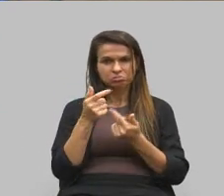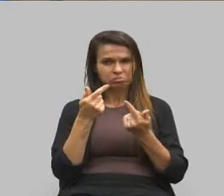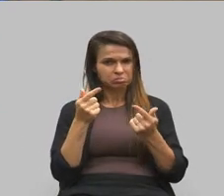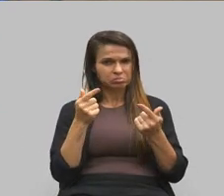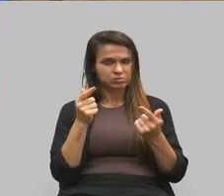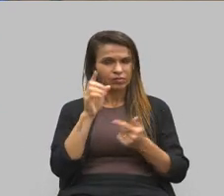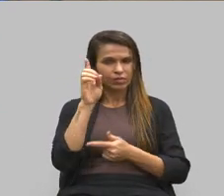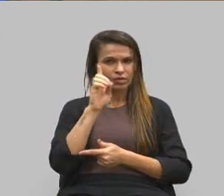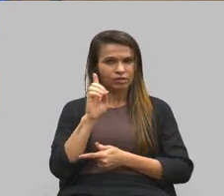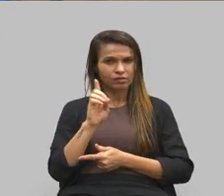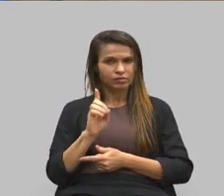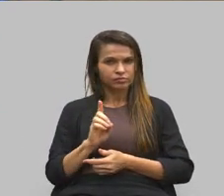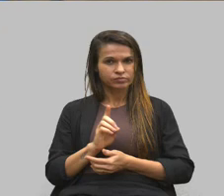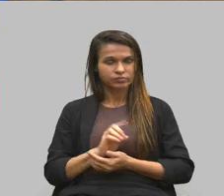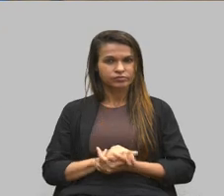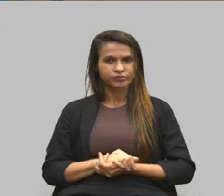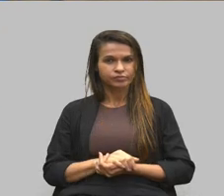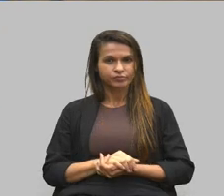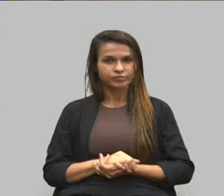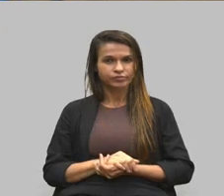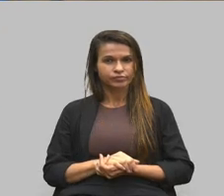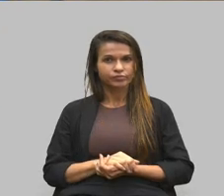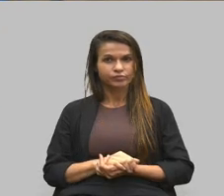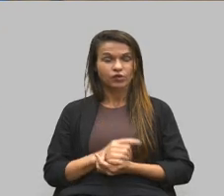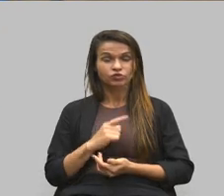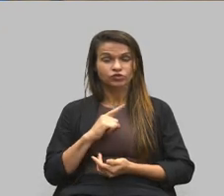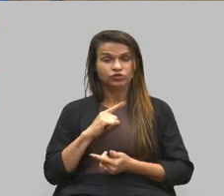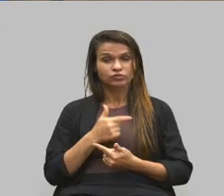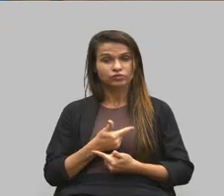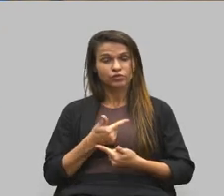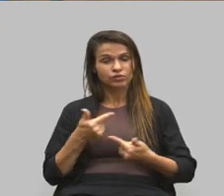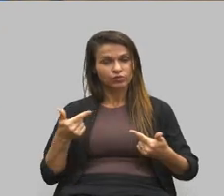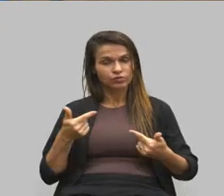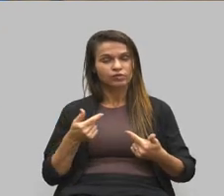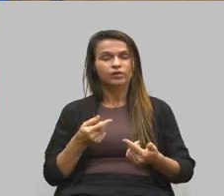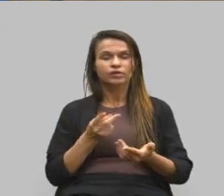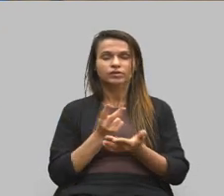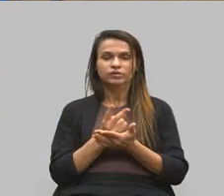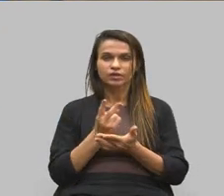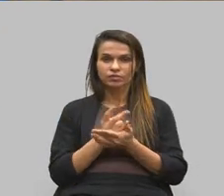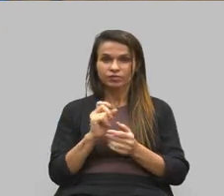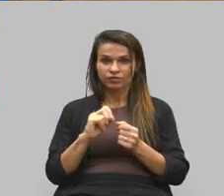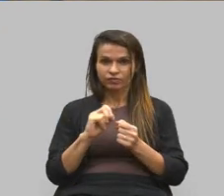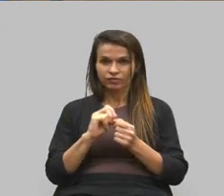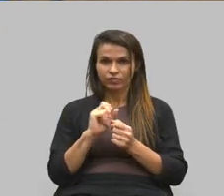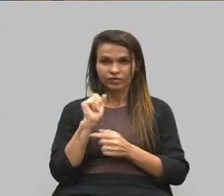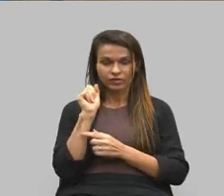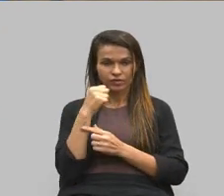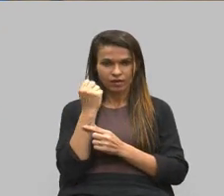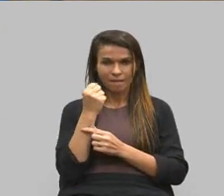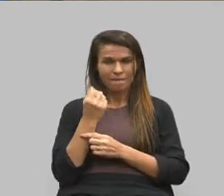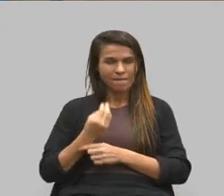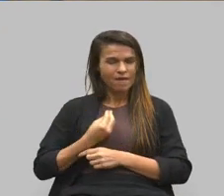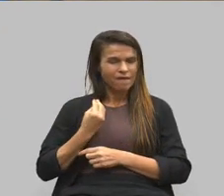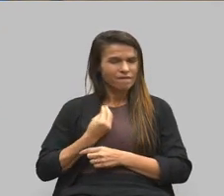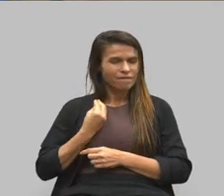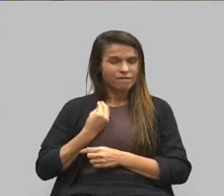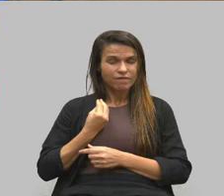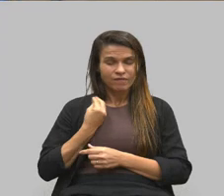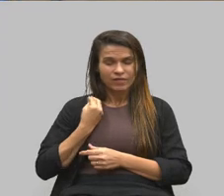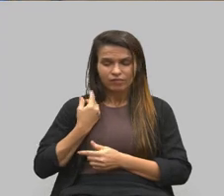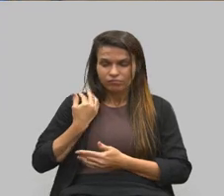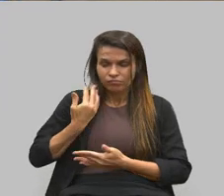deficiência e eu tive a sorte eu sempre fiz fisioterapia a minha vida toda Só que eu sei que eu